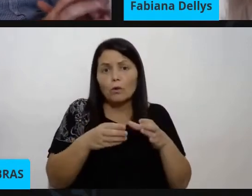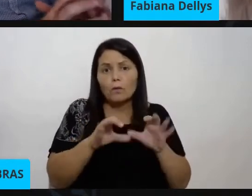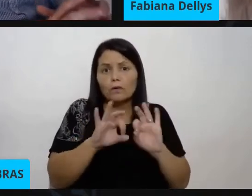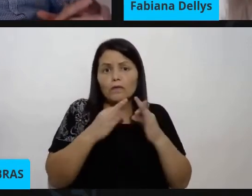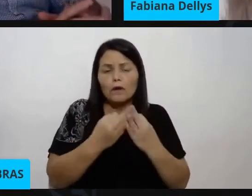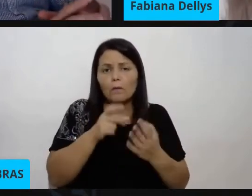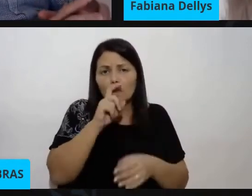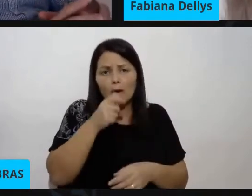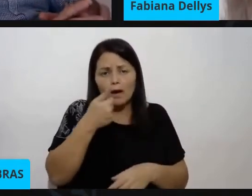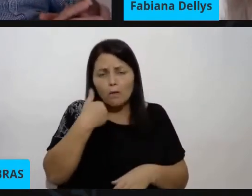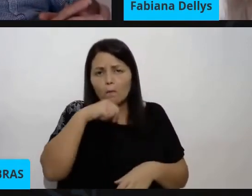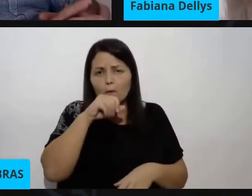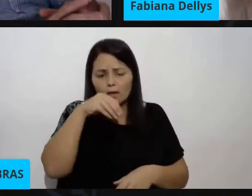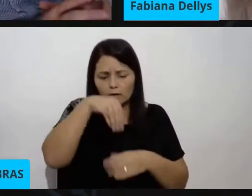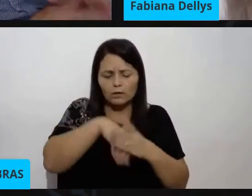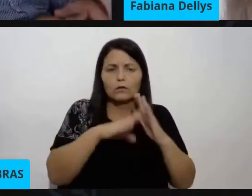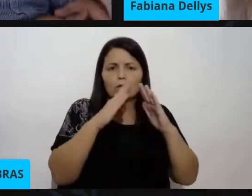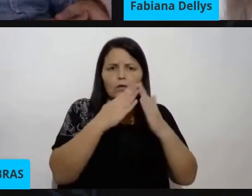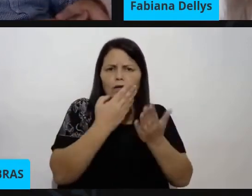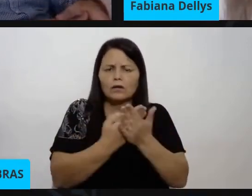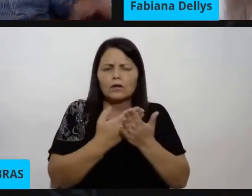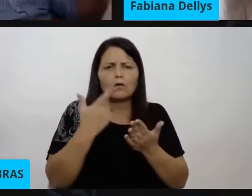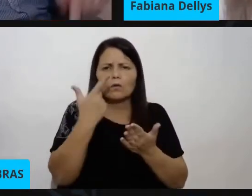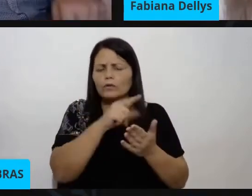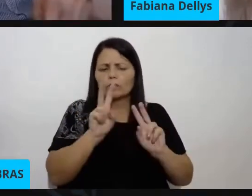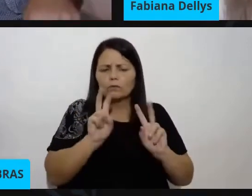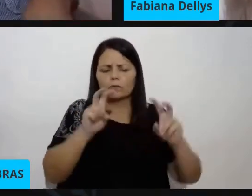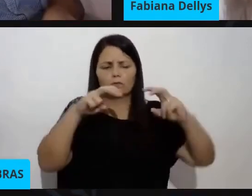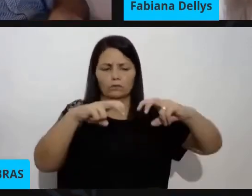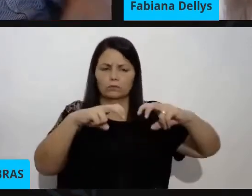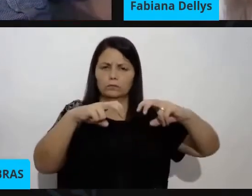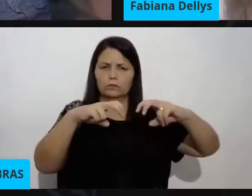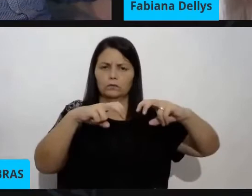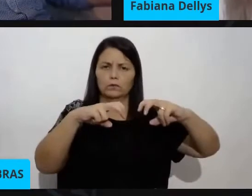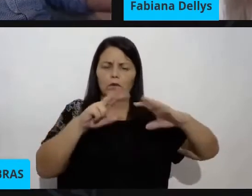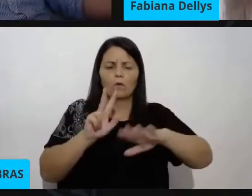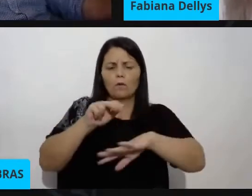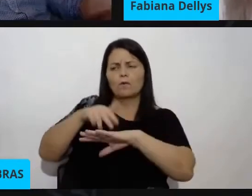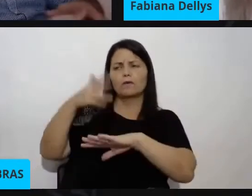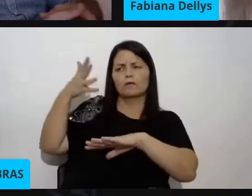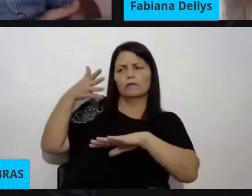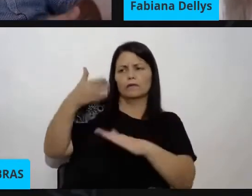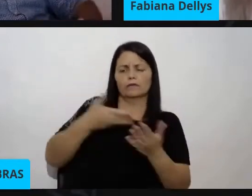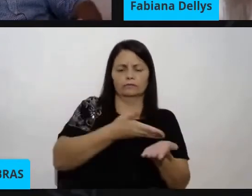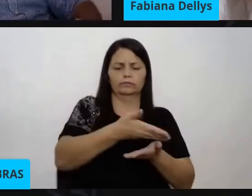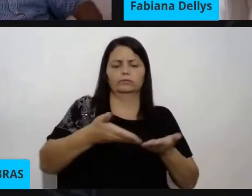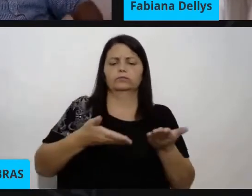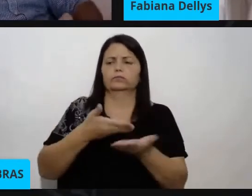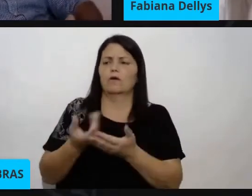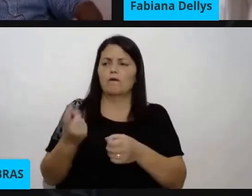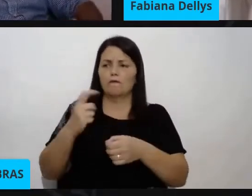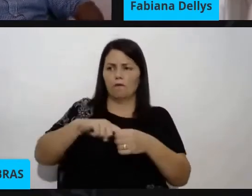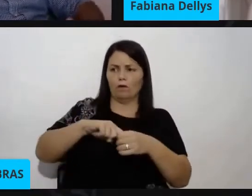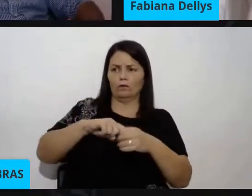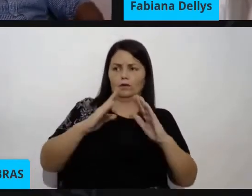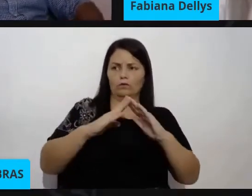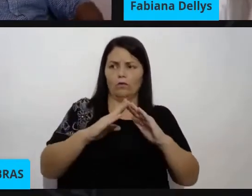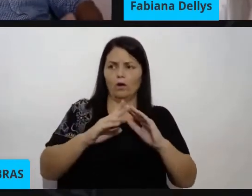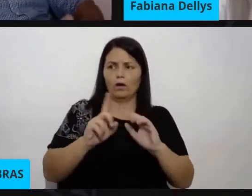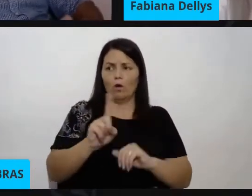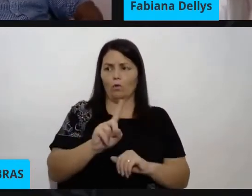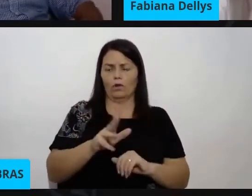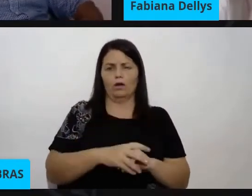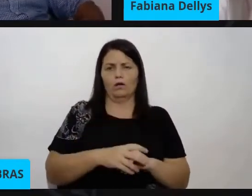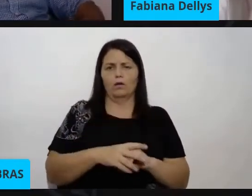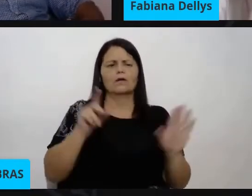de uma escola conseguiu sentar, criar um evento desse para discutir se a escola volta ou não volta? Quem